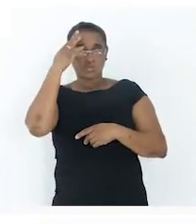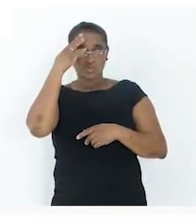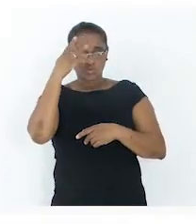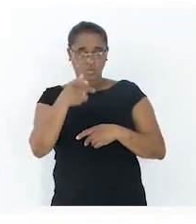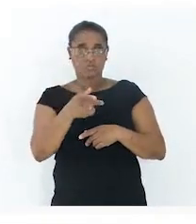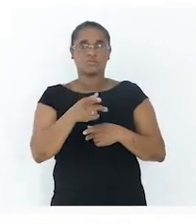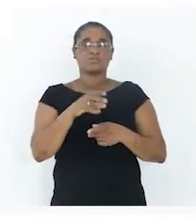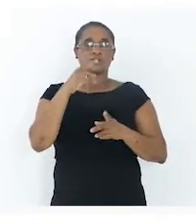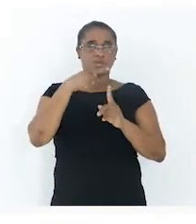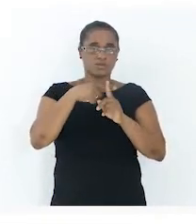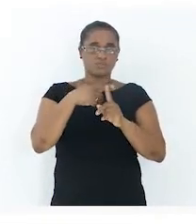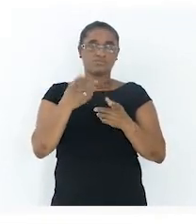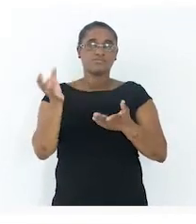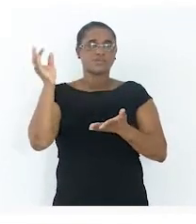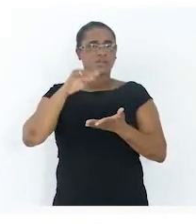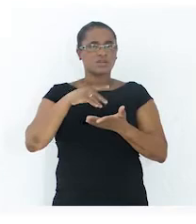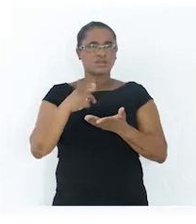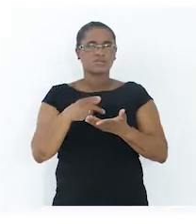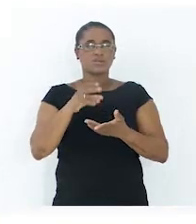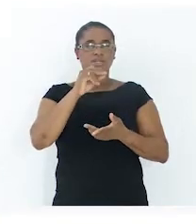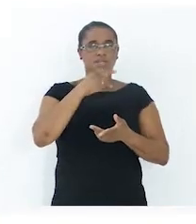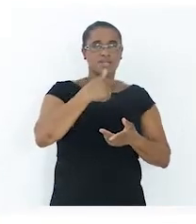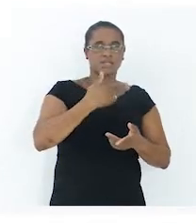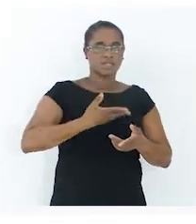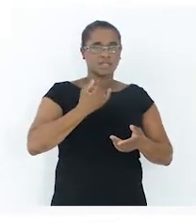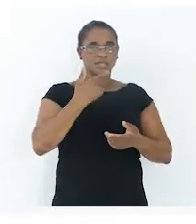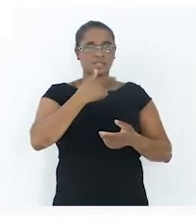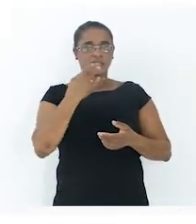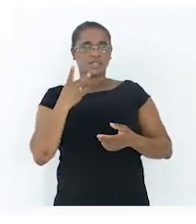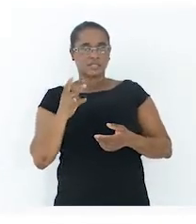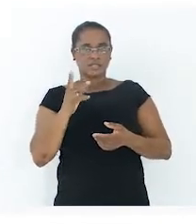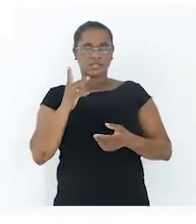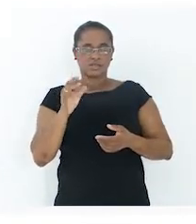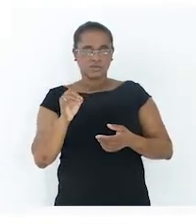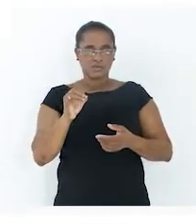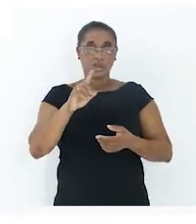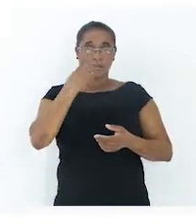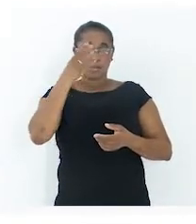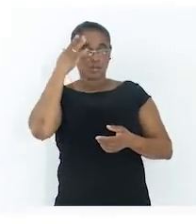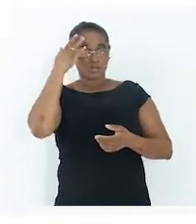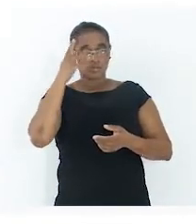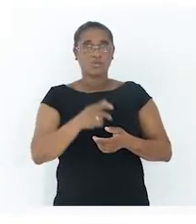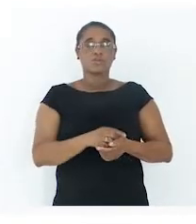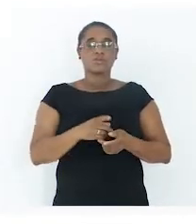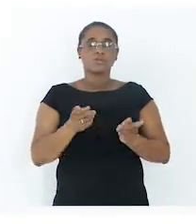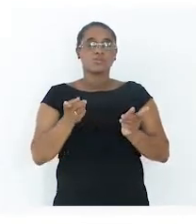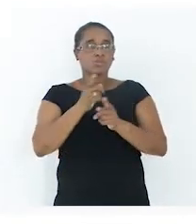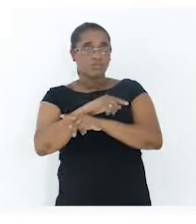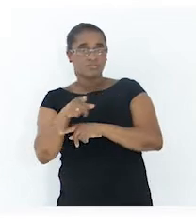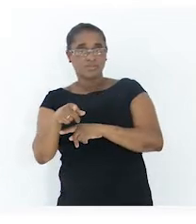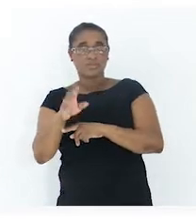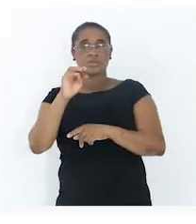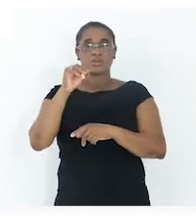racionais, adiciona-se ao aditivo, que é o primeiro número, o simétrico do subtrativo. Estão a